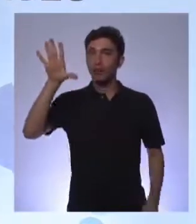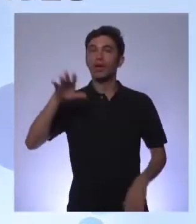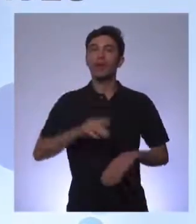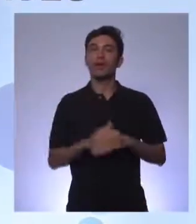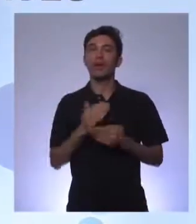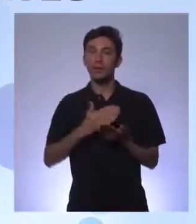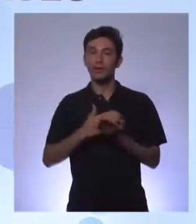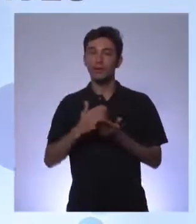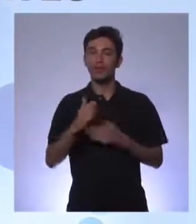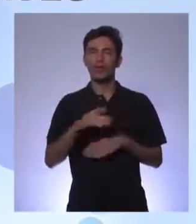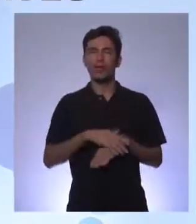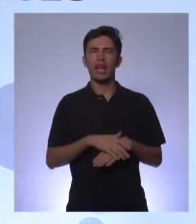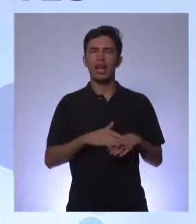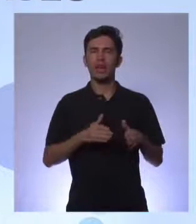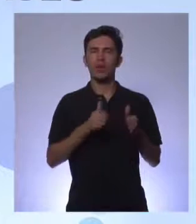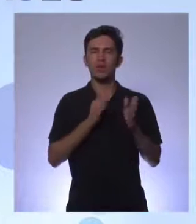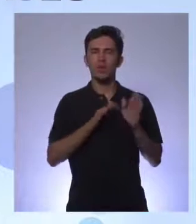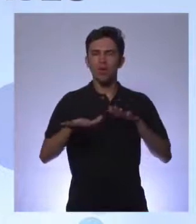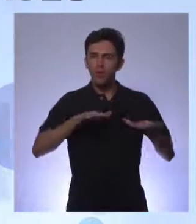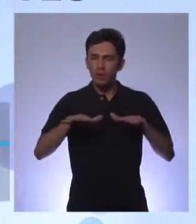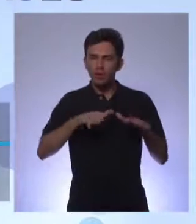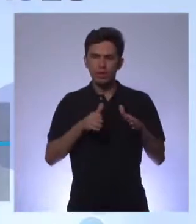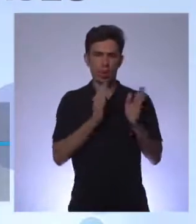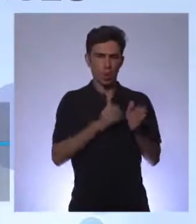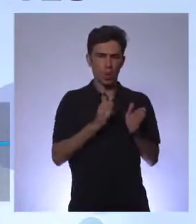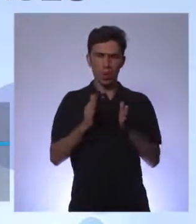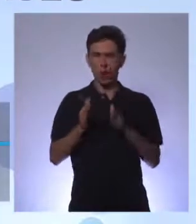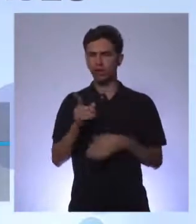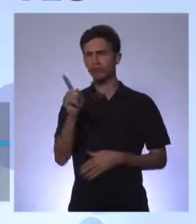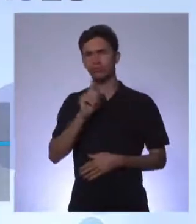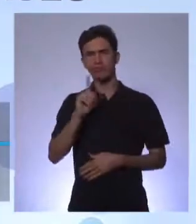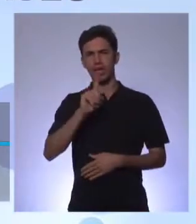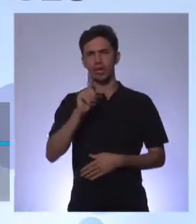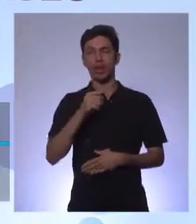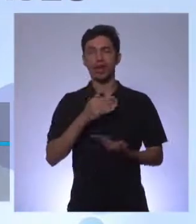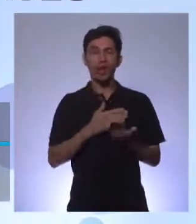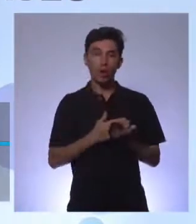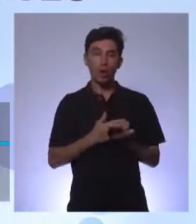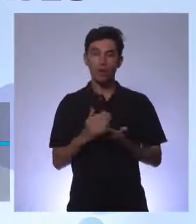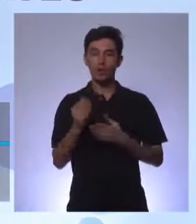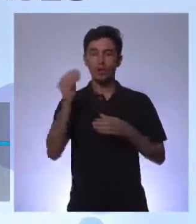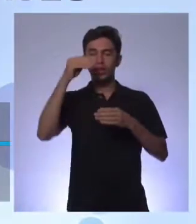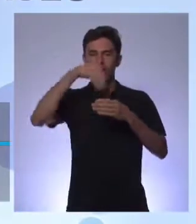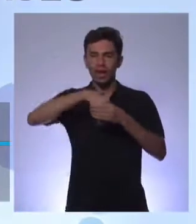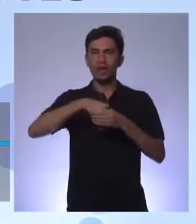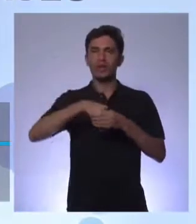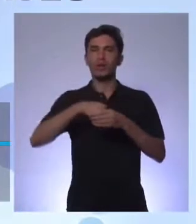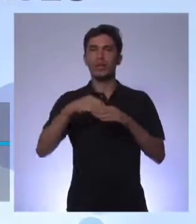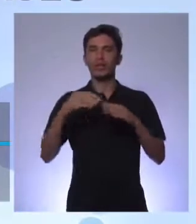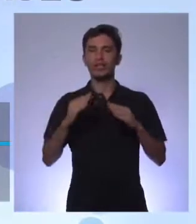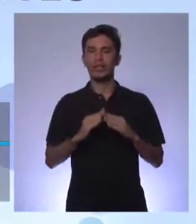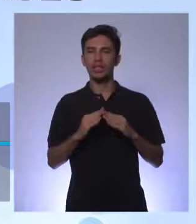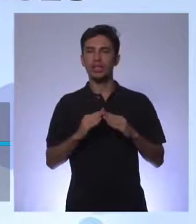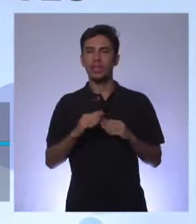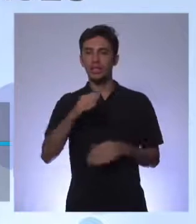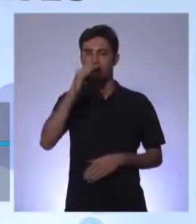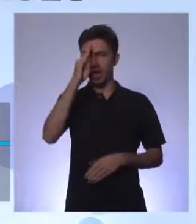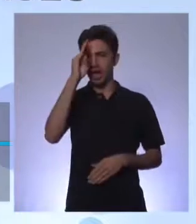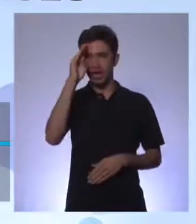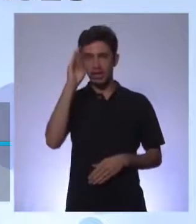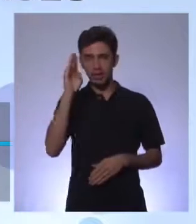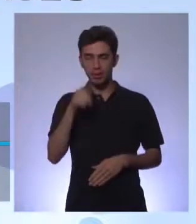movimento organizado, porque ele surgiu aí dentro das academias,